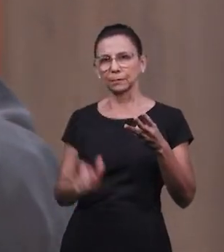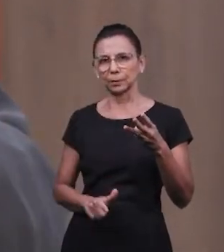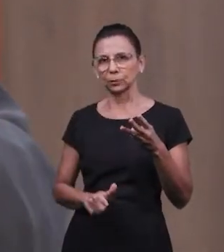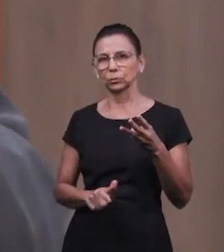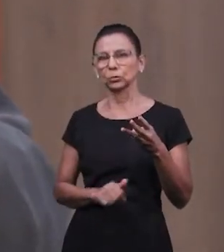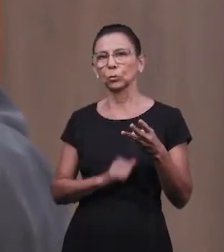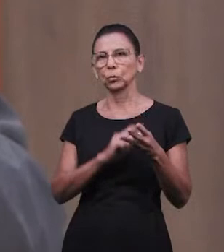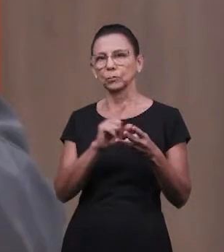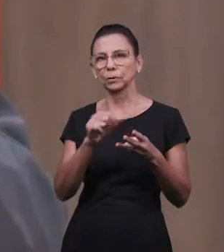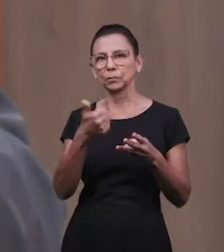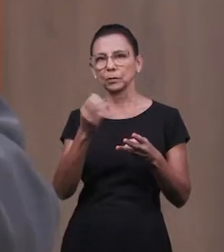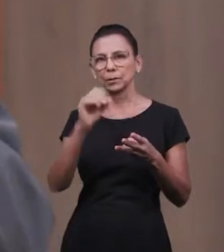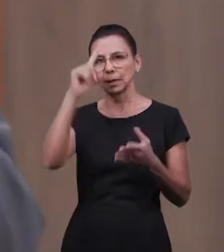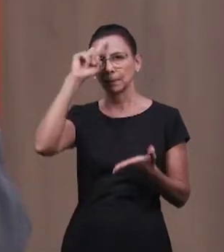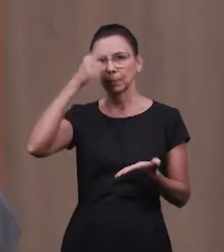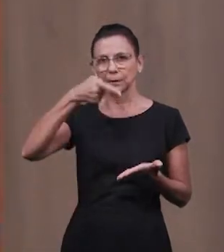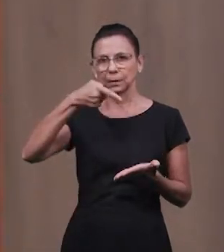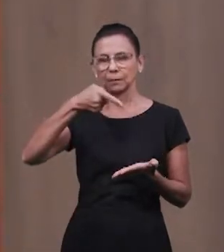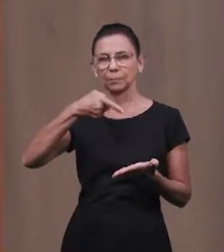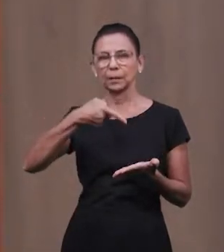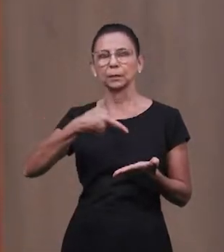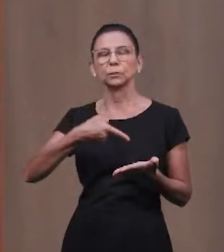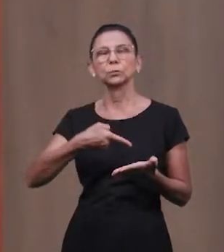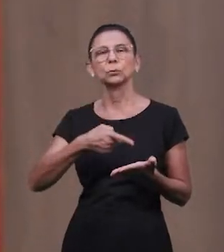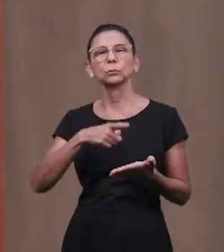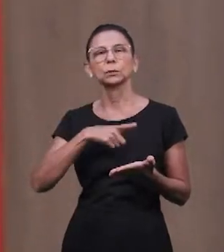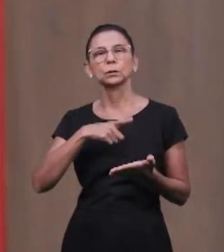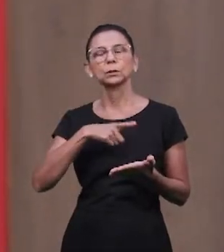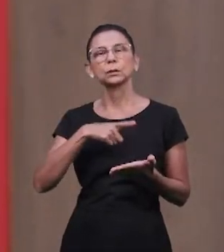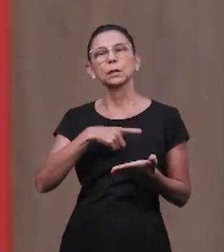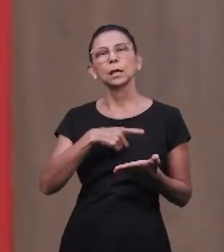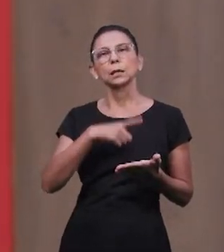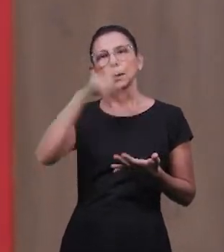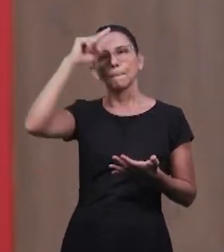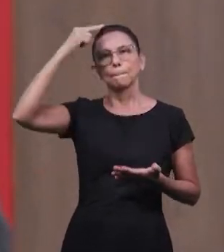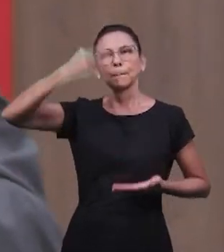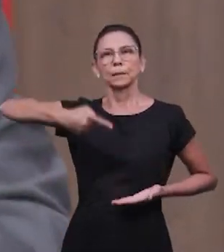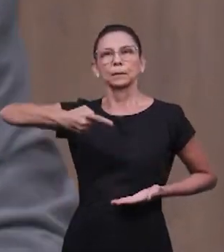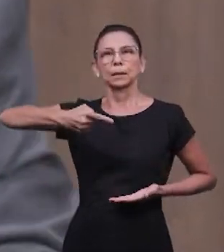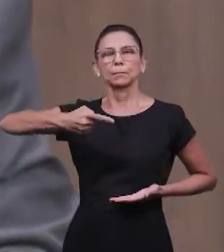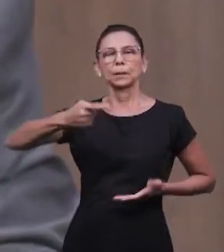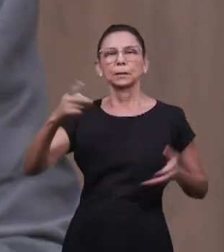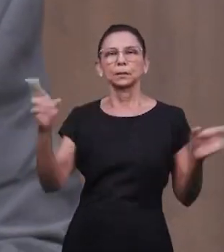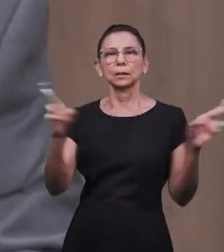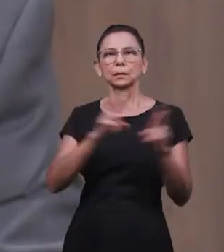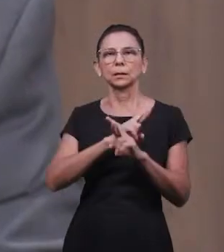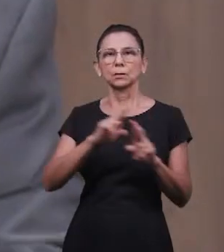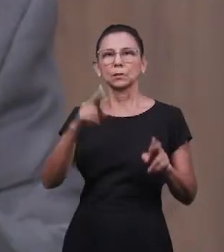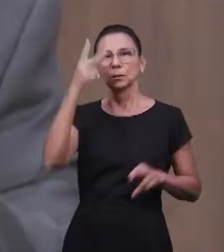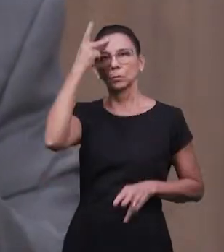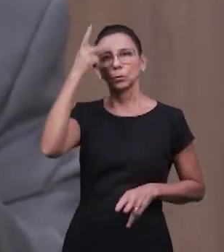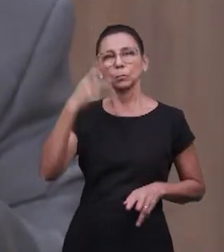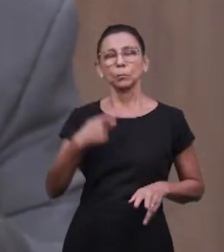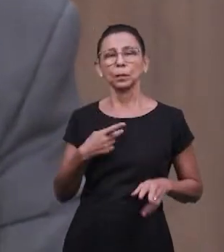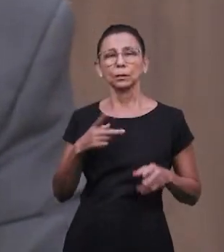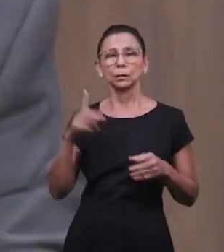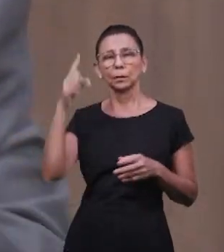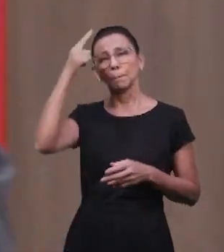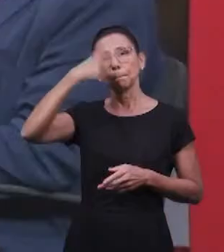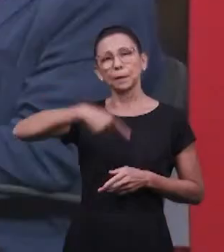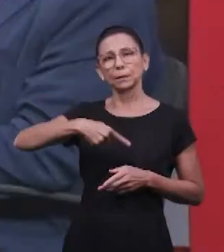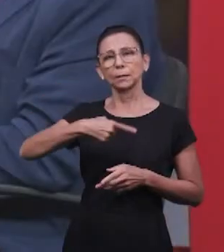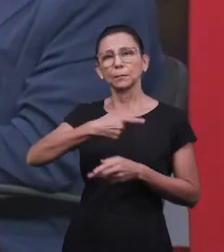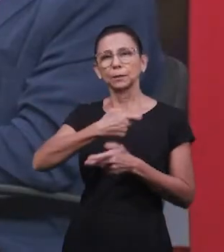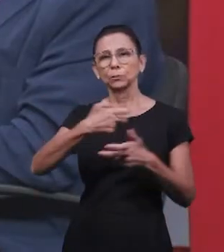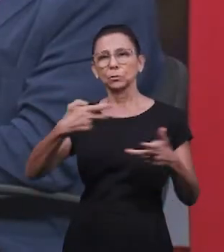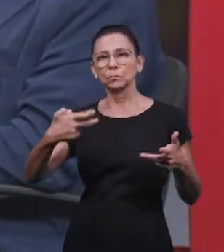mandamentos ali, você tem mandamentos que são relacionados ao homem na sua relação com Deus e outros mandamentos relacionados ao homem na